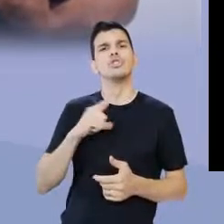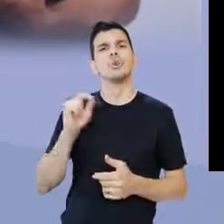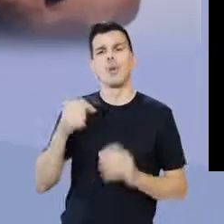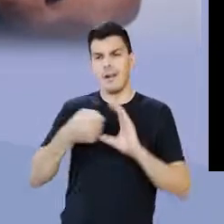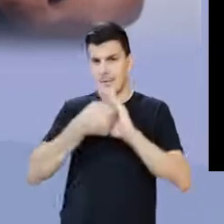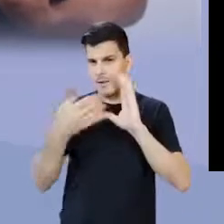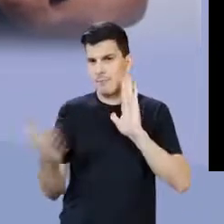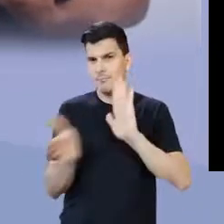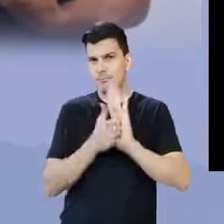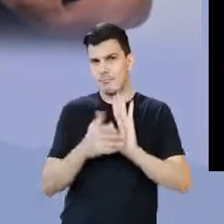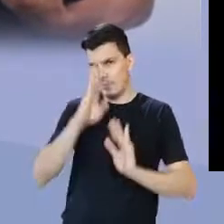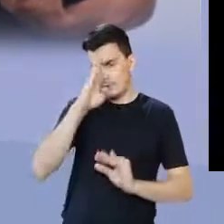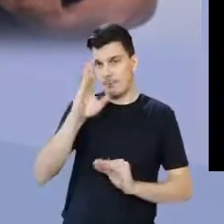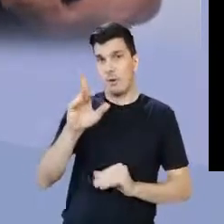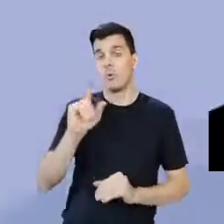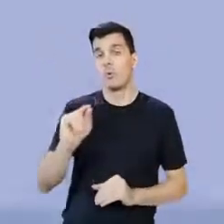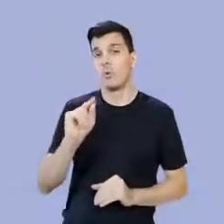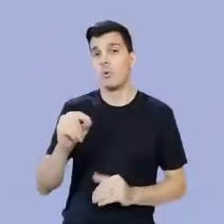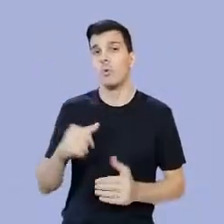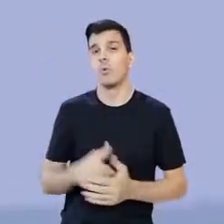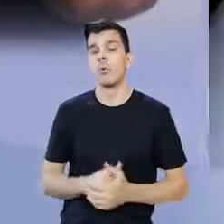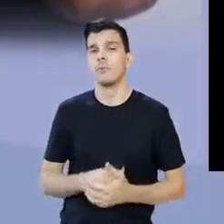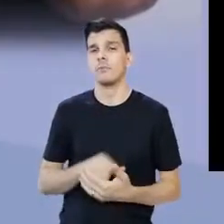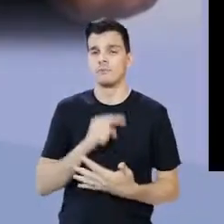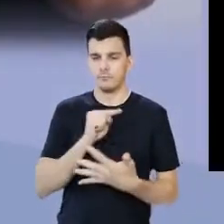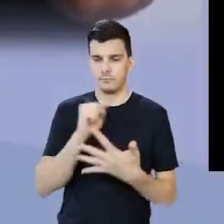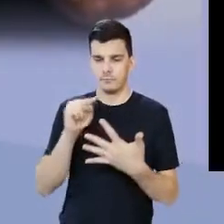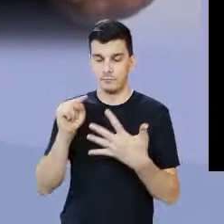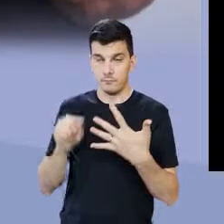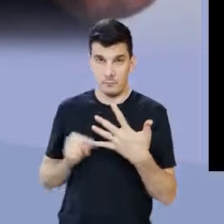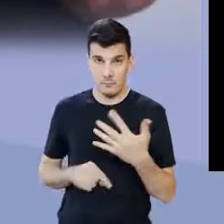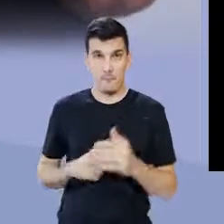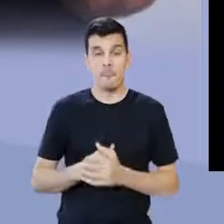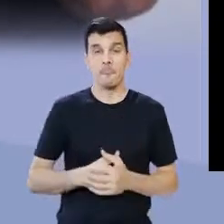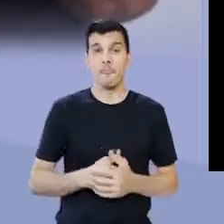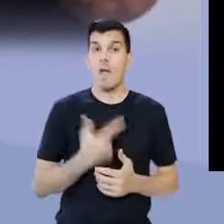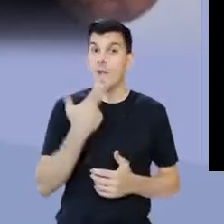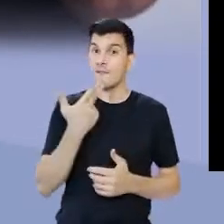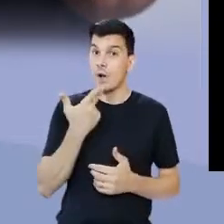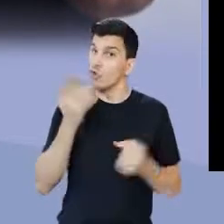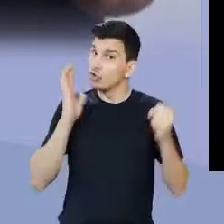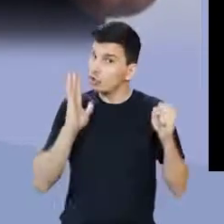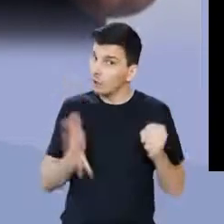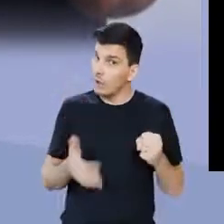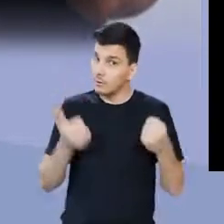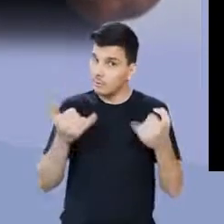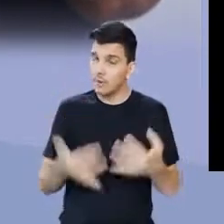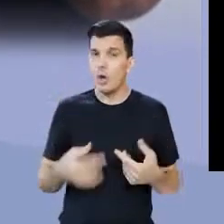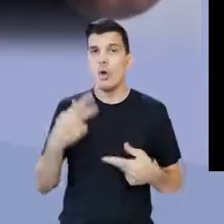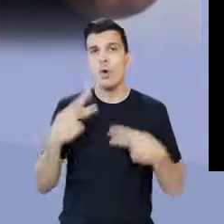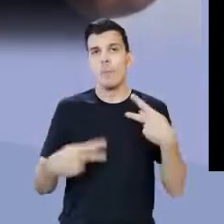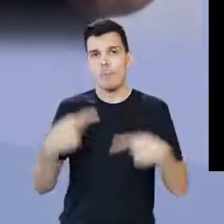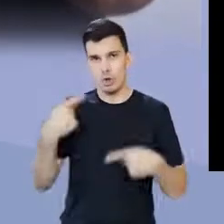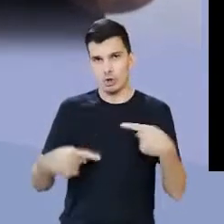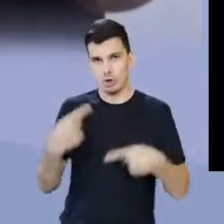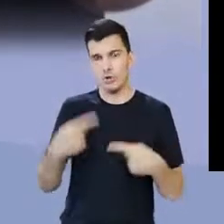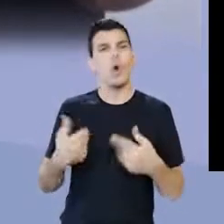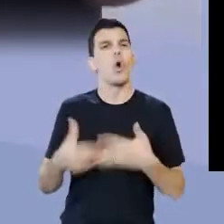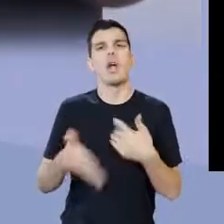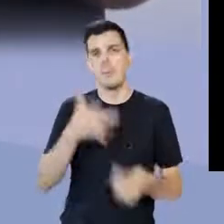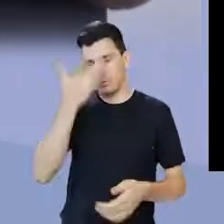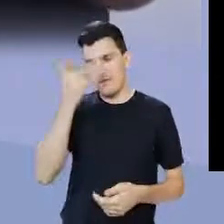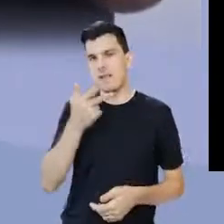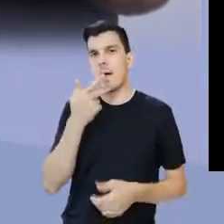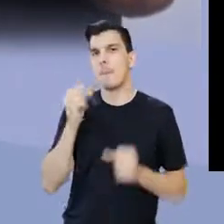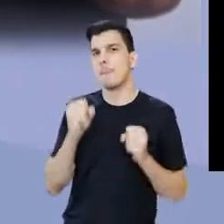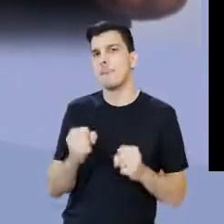como característica fundamental. Veja bem, ele falou, deixou claro, que quando se trata de política, qualquer um pode falar.